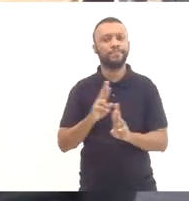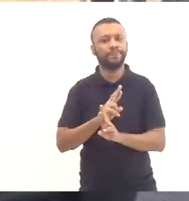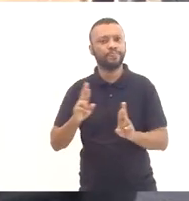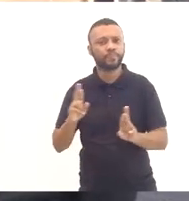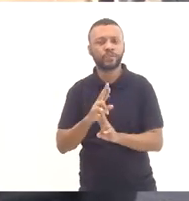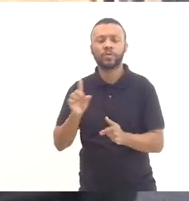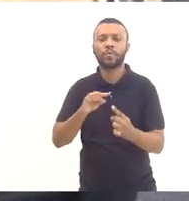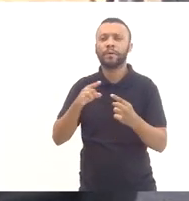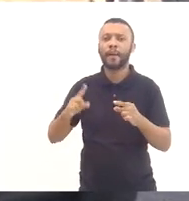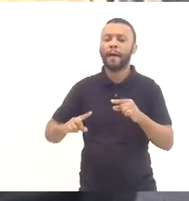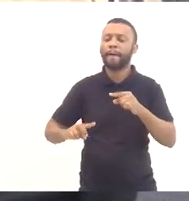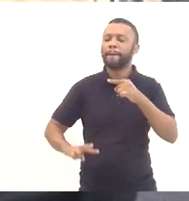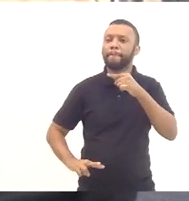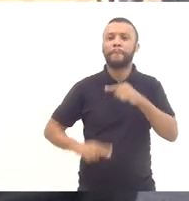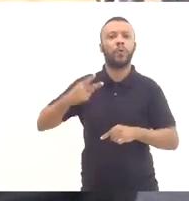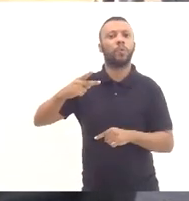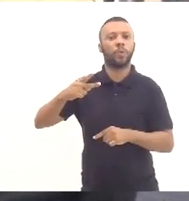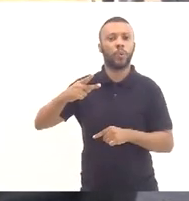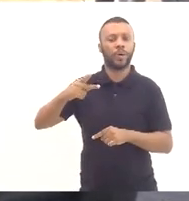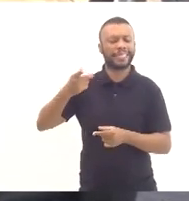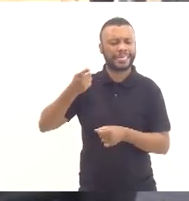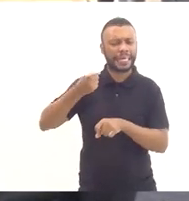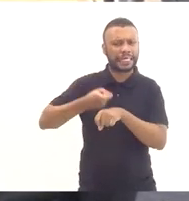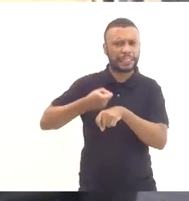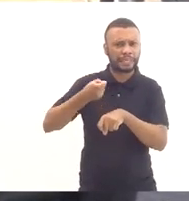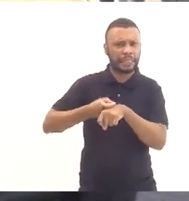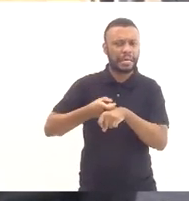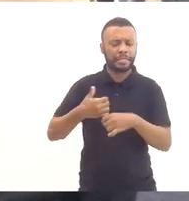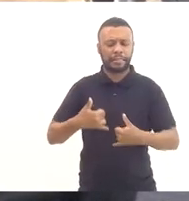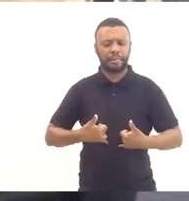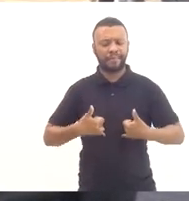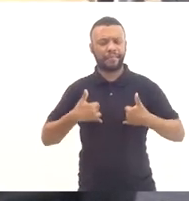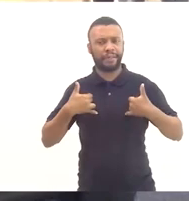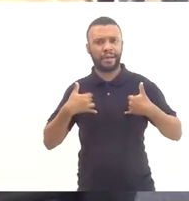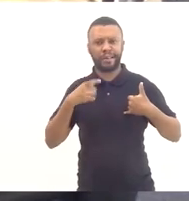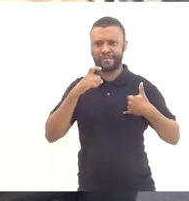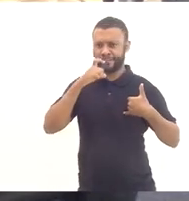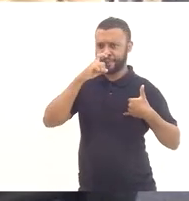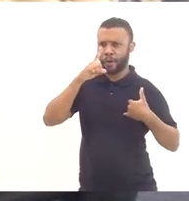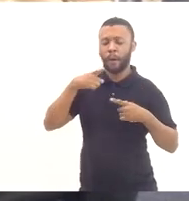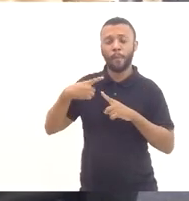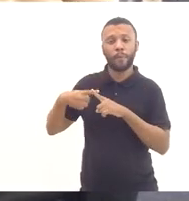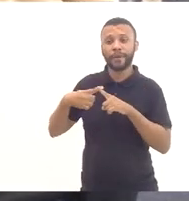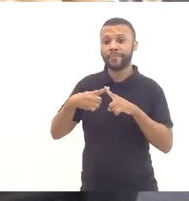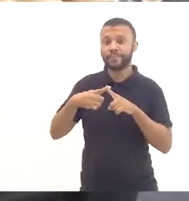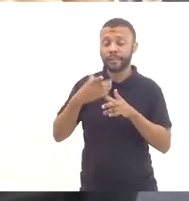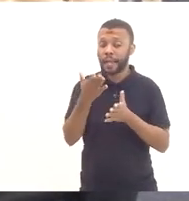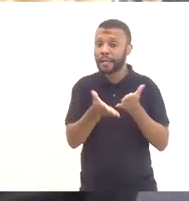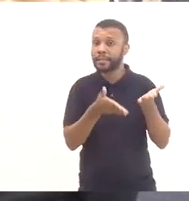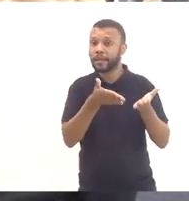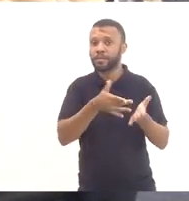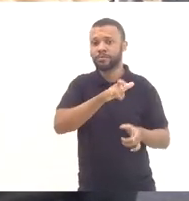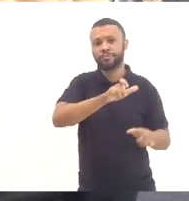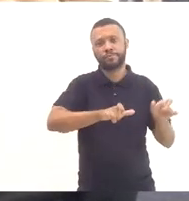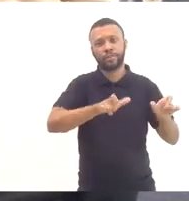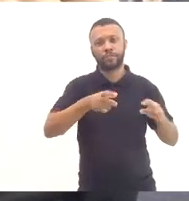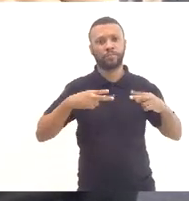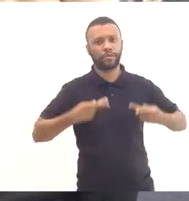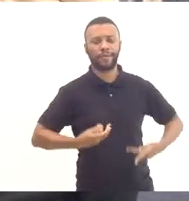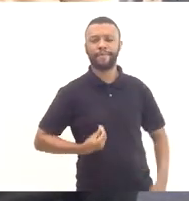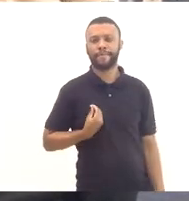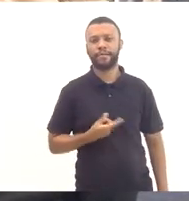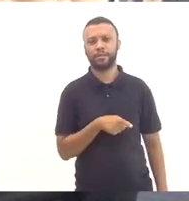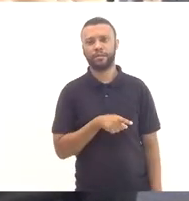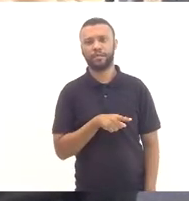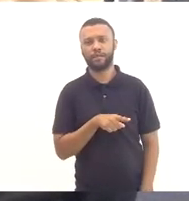para quebrar um pouco dessa dessa iG e essa vaidade porque você tá lidando com vidas e vice o pastor da